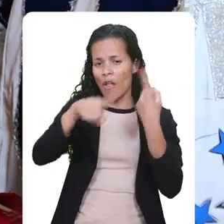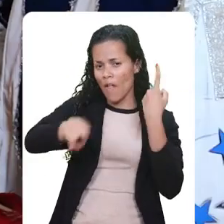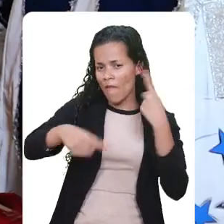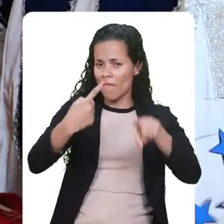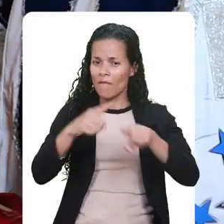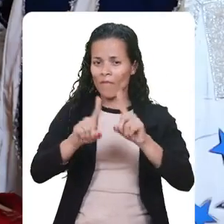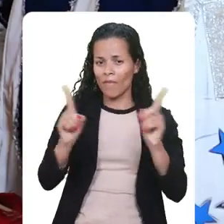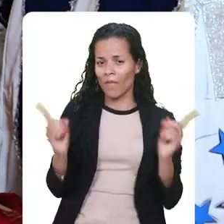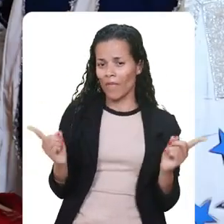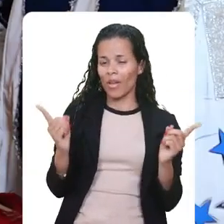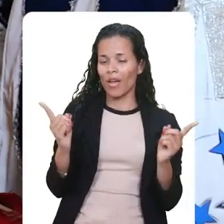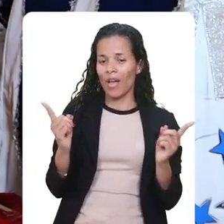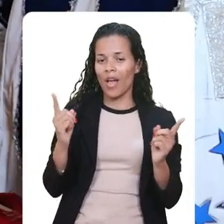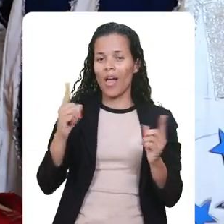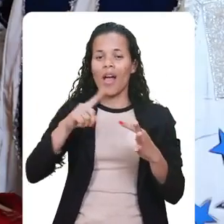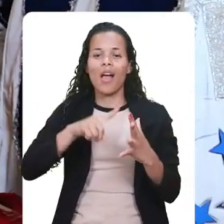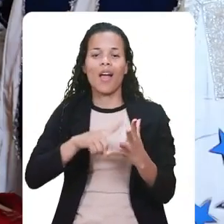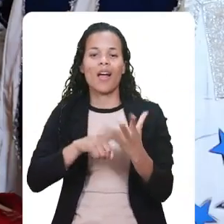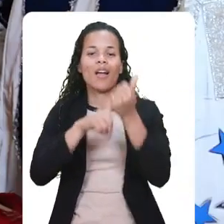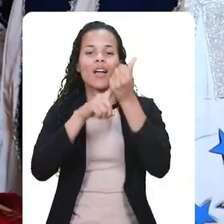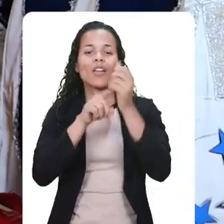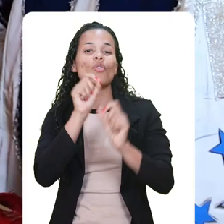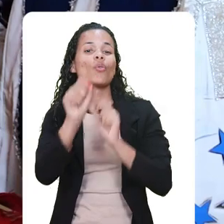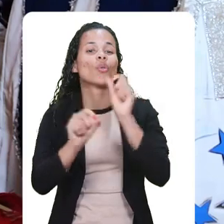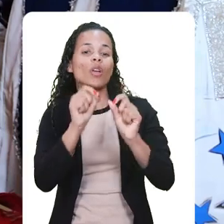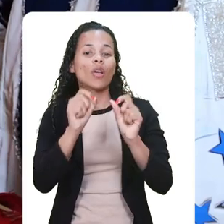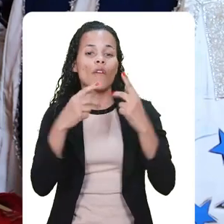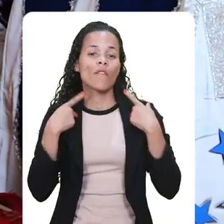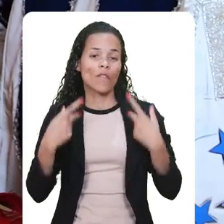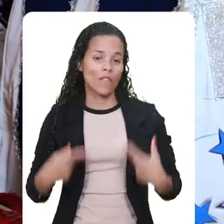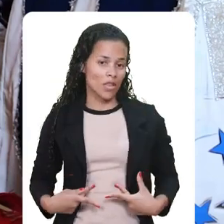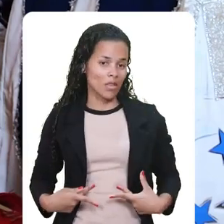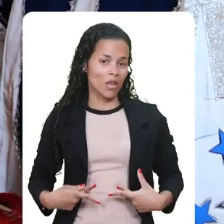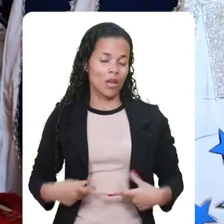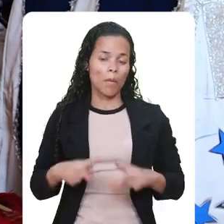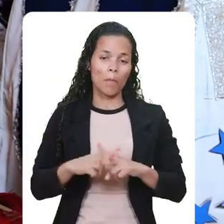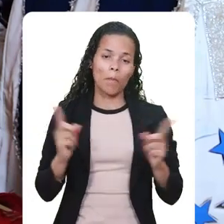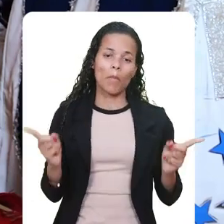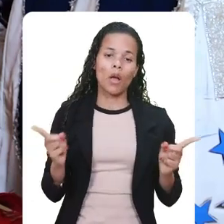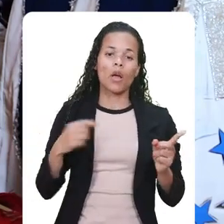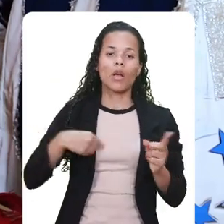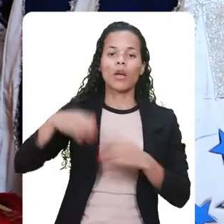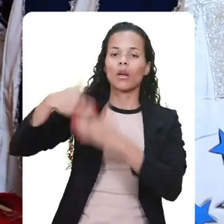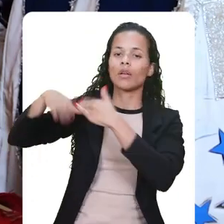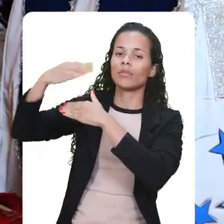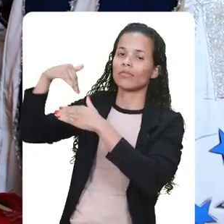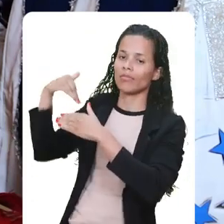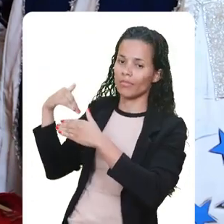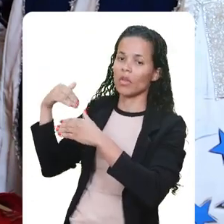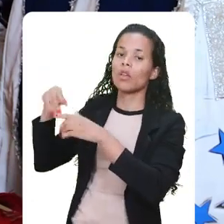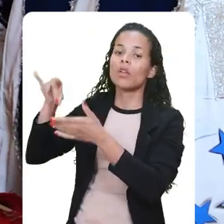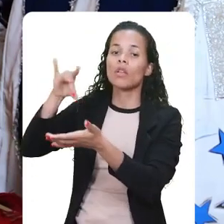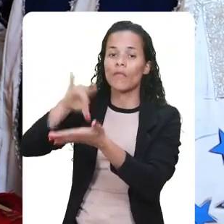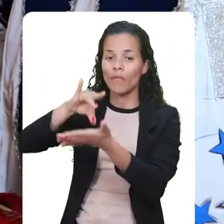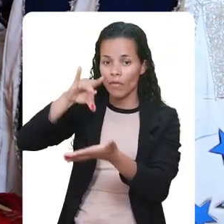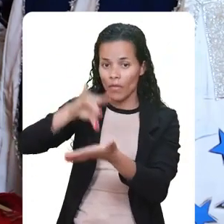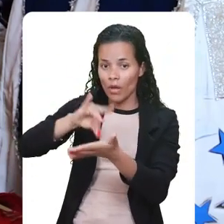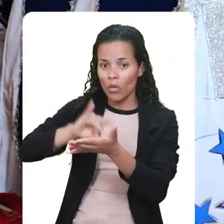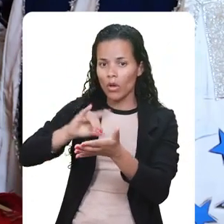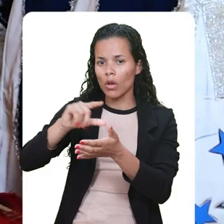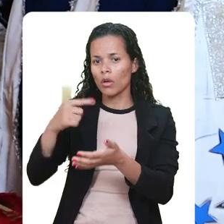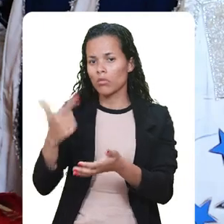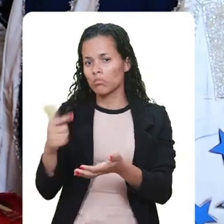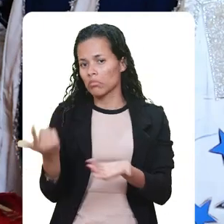que ela é mais artística do que física. Mas nos anos anteriores, quando não